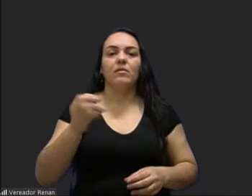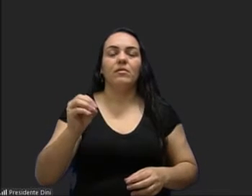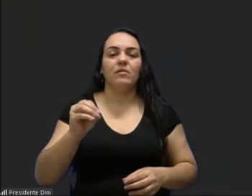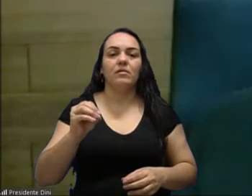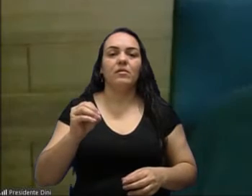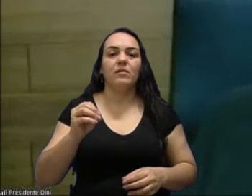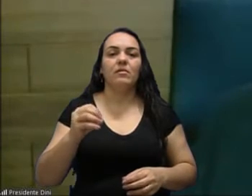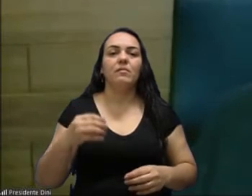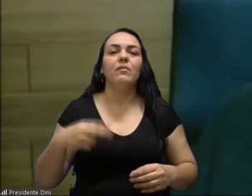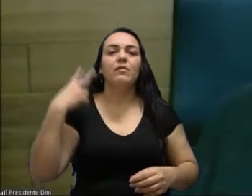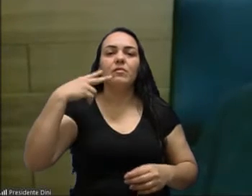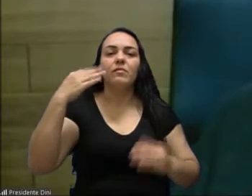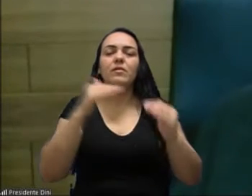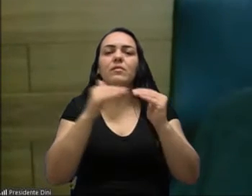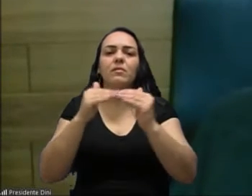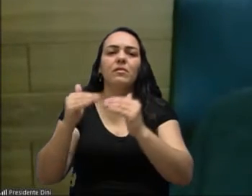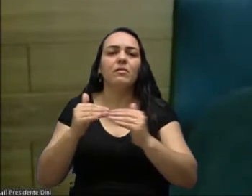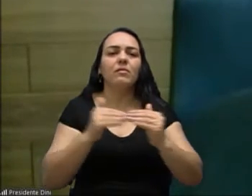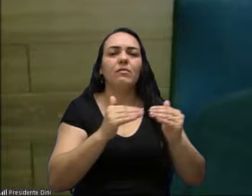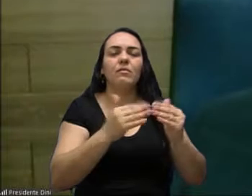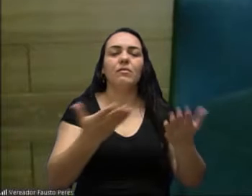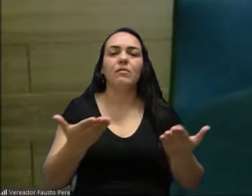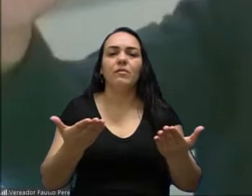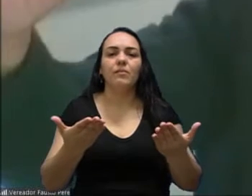retirada não é isso é isso o